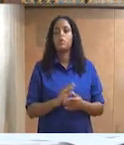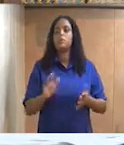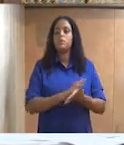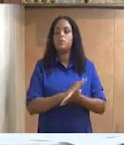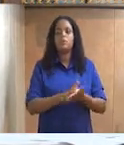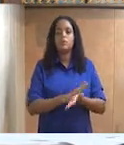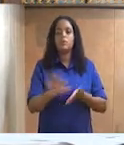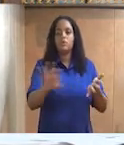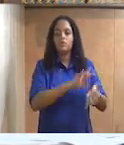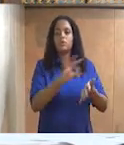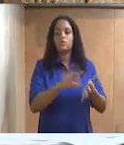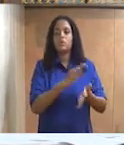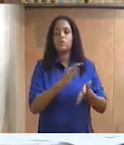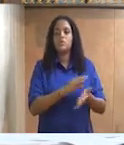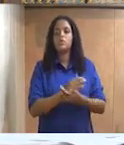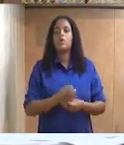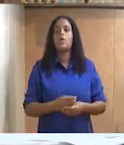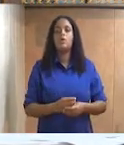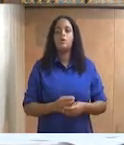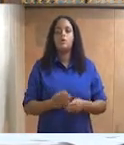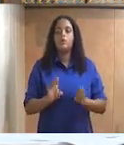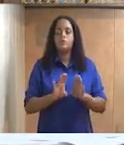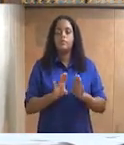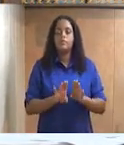inscrito, informo a todos que a votação está aberta.